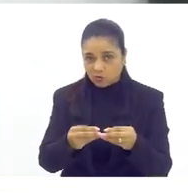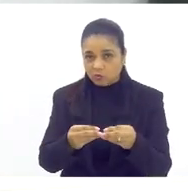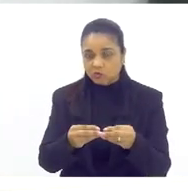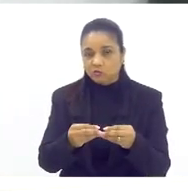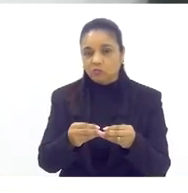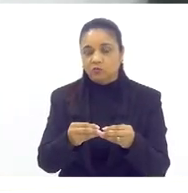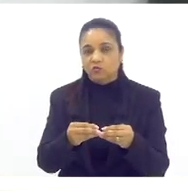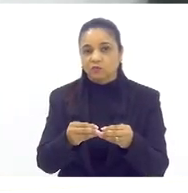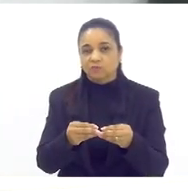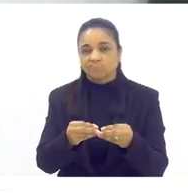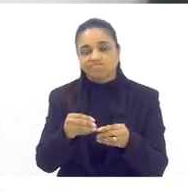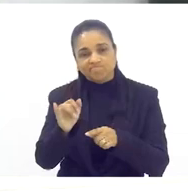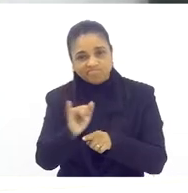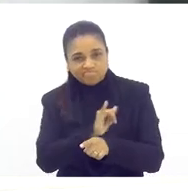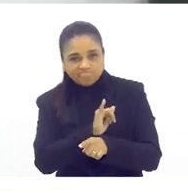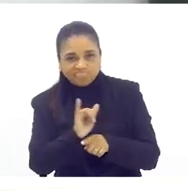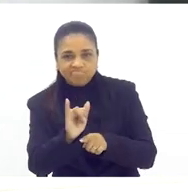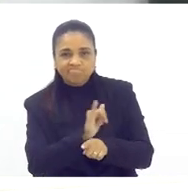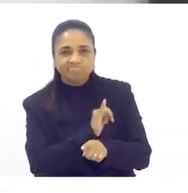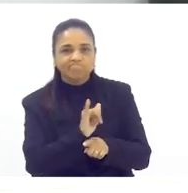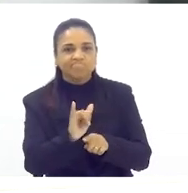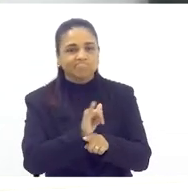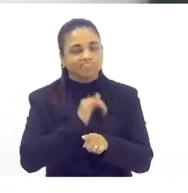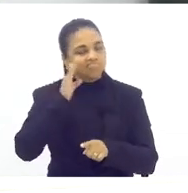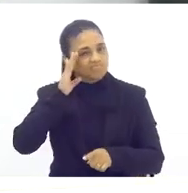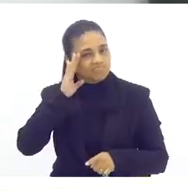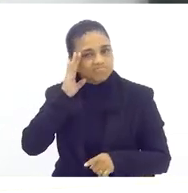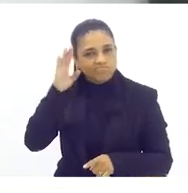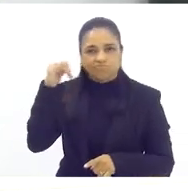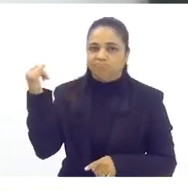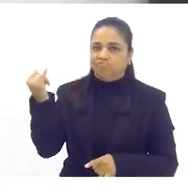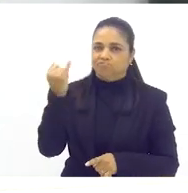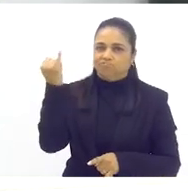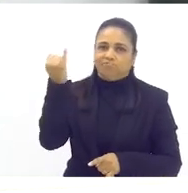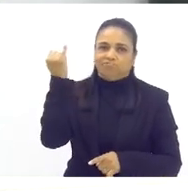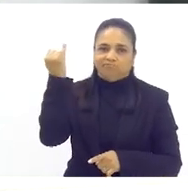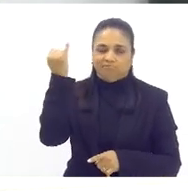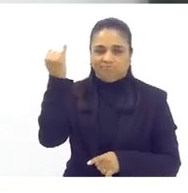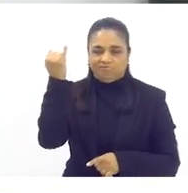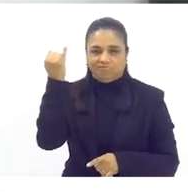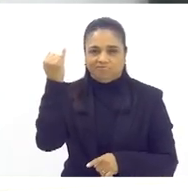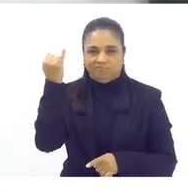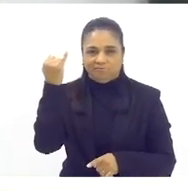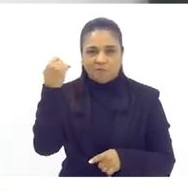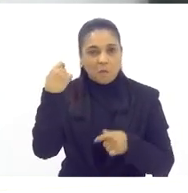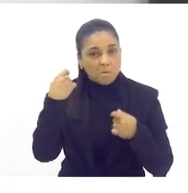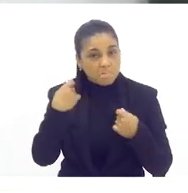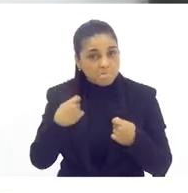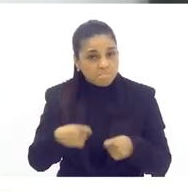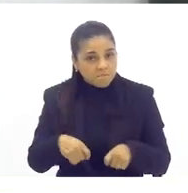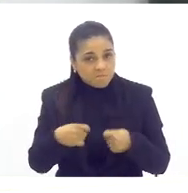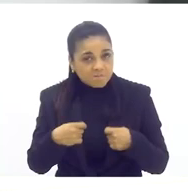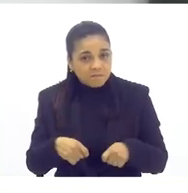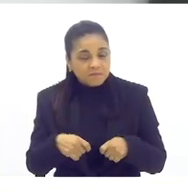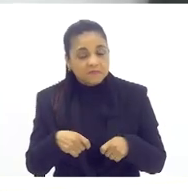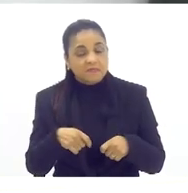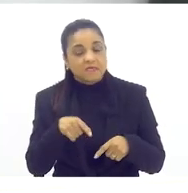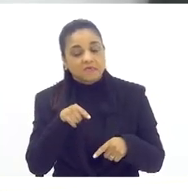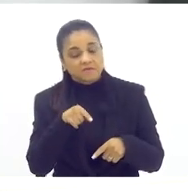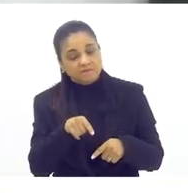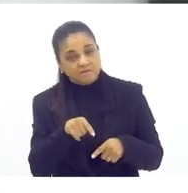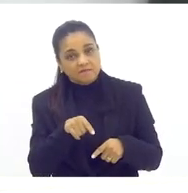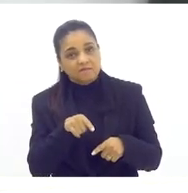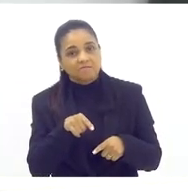uma rede estratégica importante e necessária ela é muitas das vezes tratada